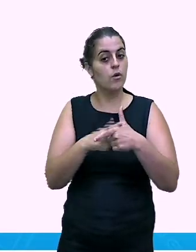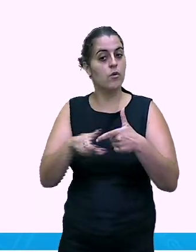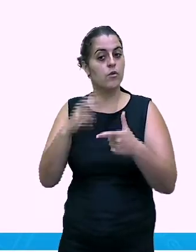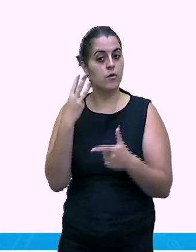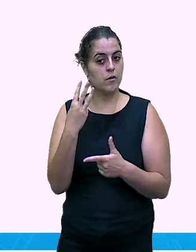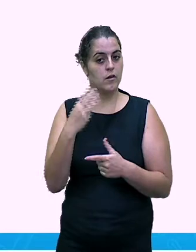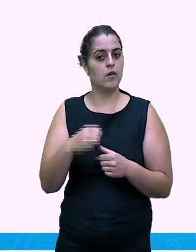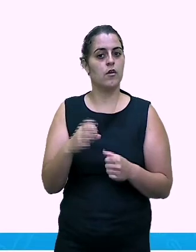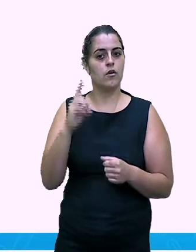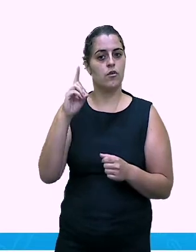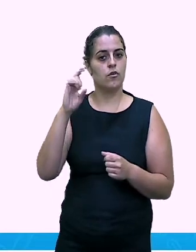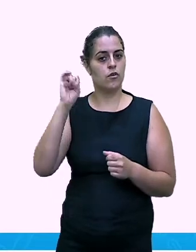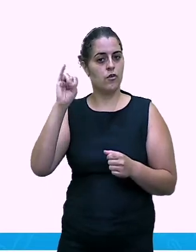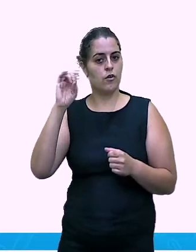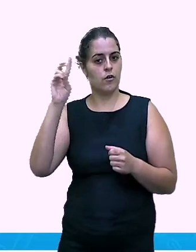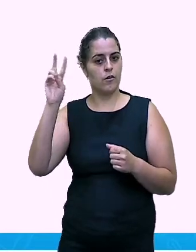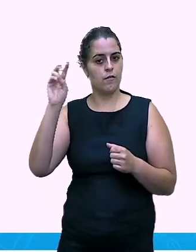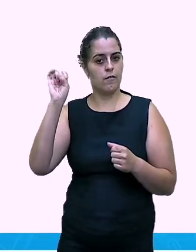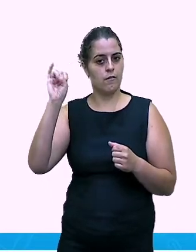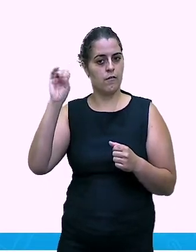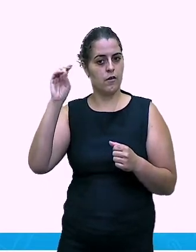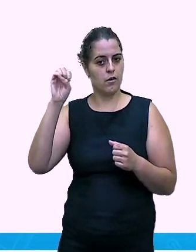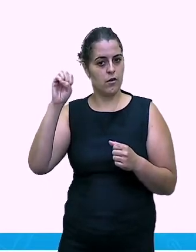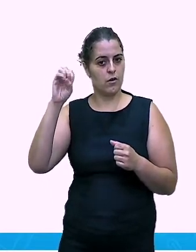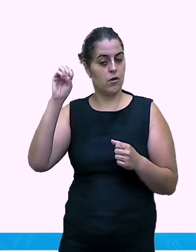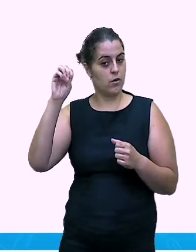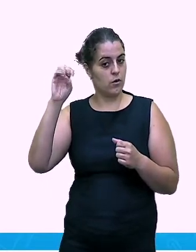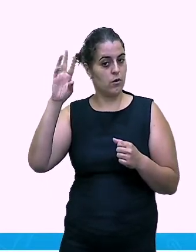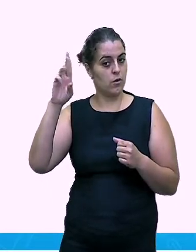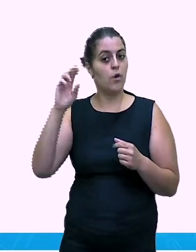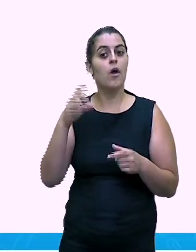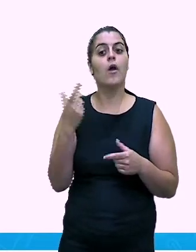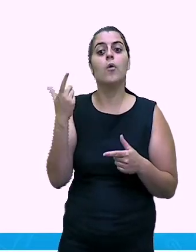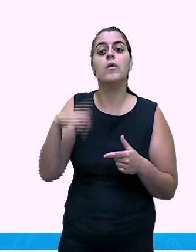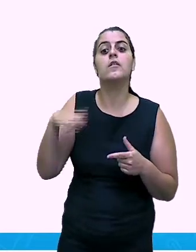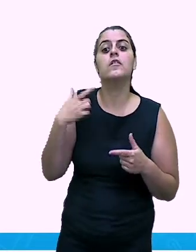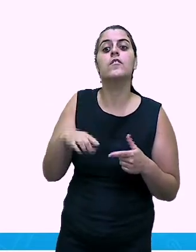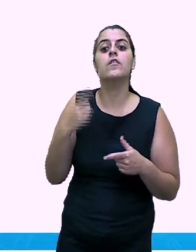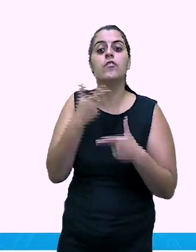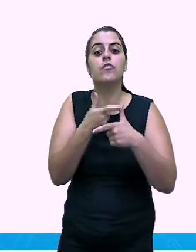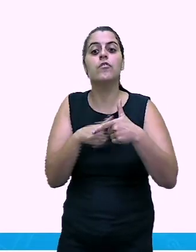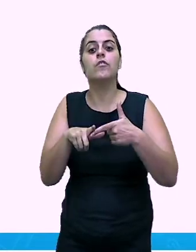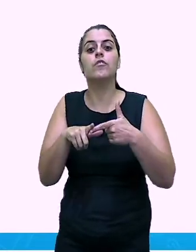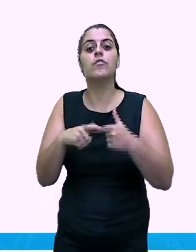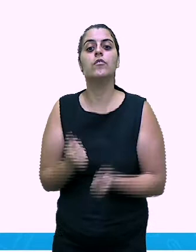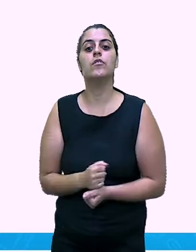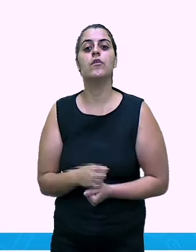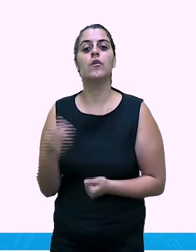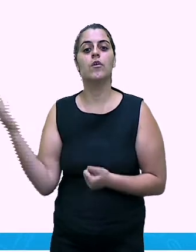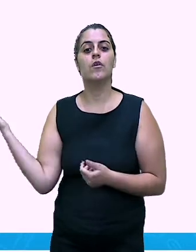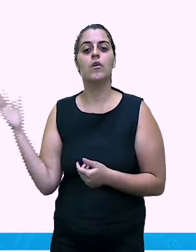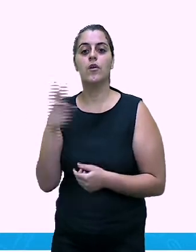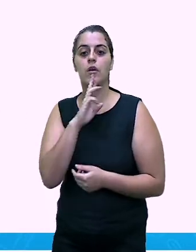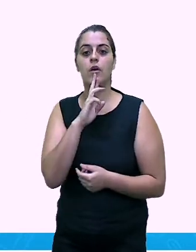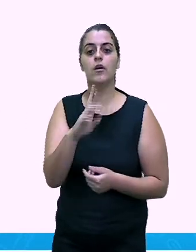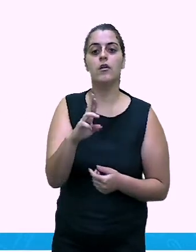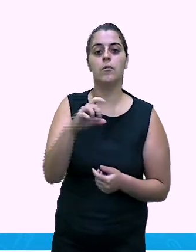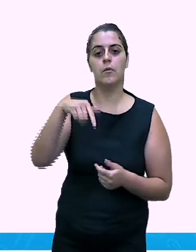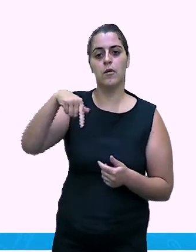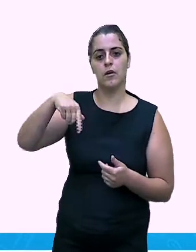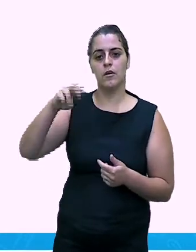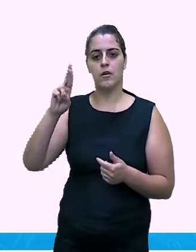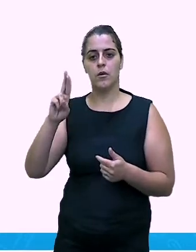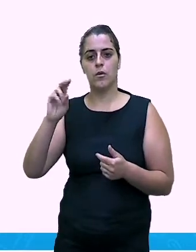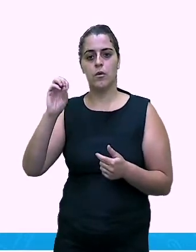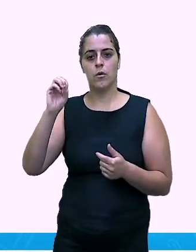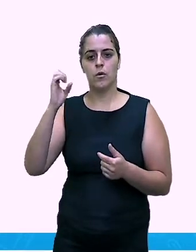dividir o dividendo. No número 6, a gente tem a teoria de chamar de resultado, mas ele também chama quociente,